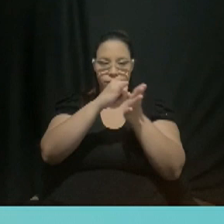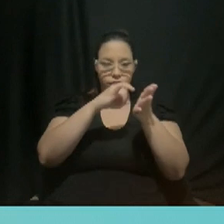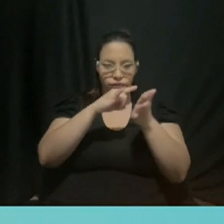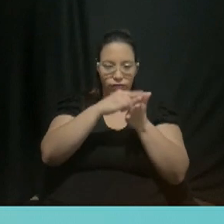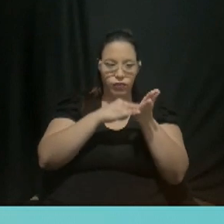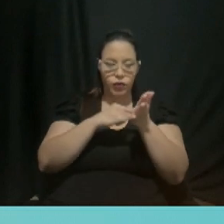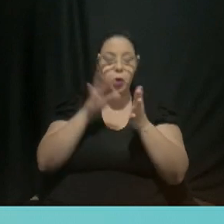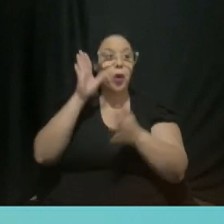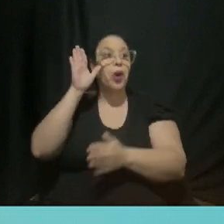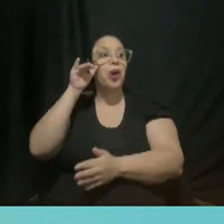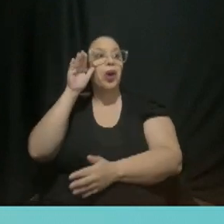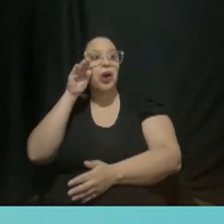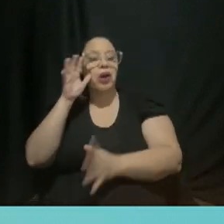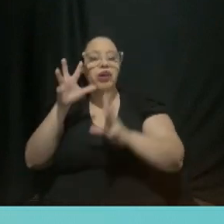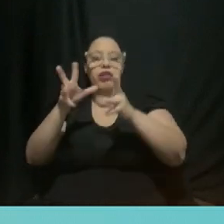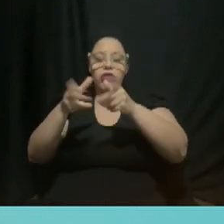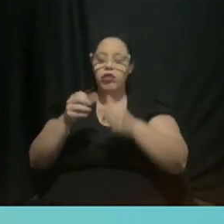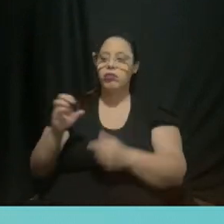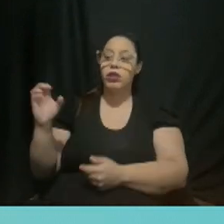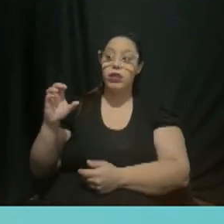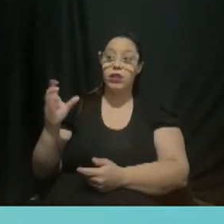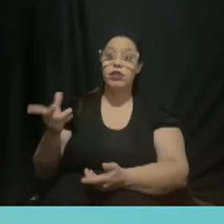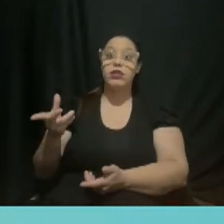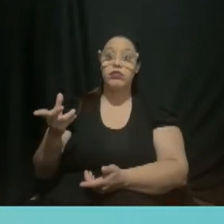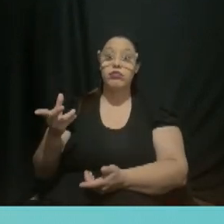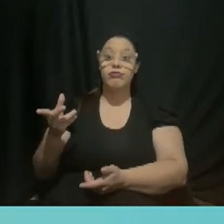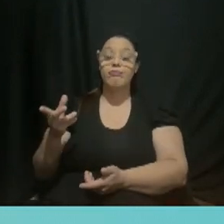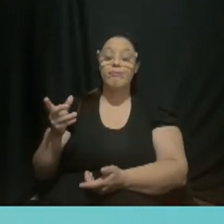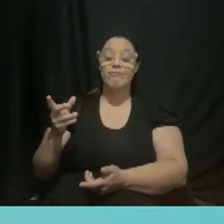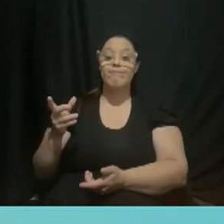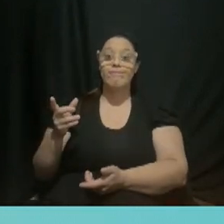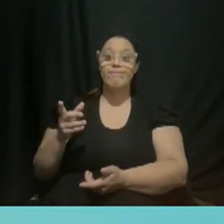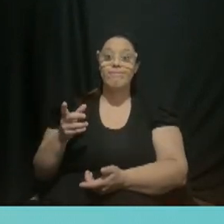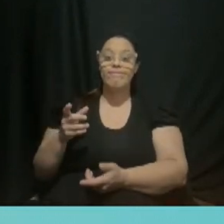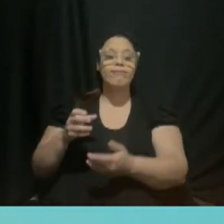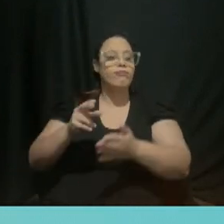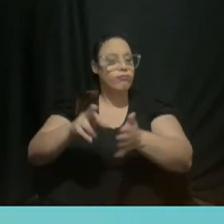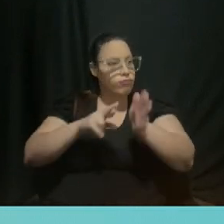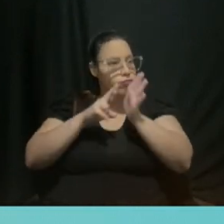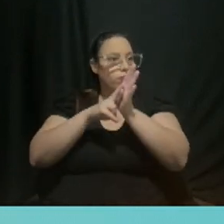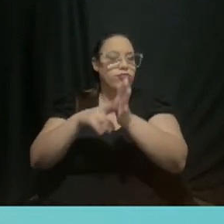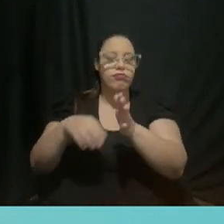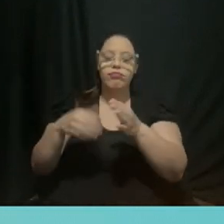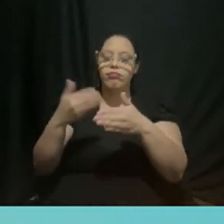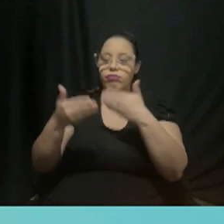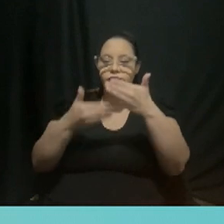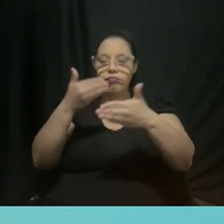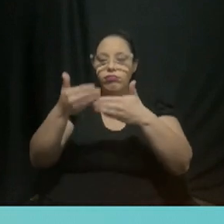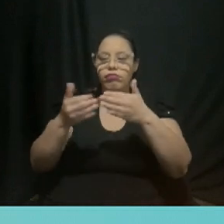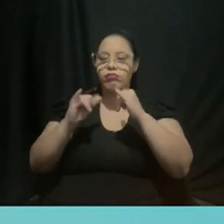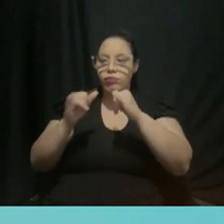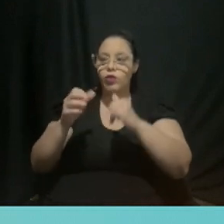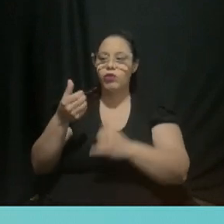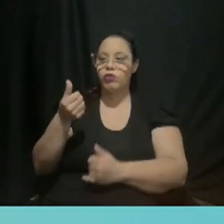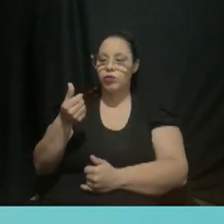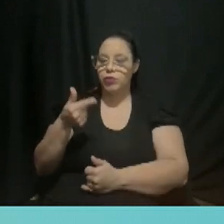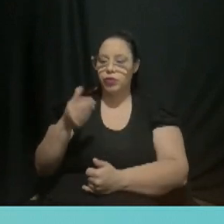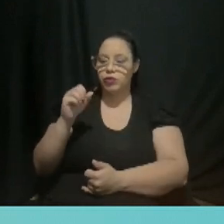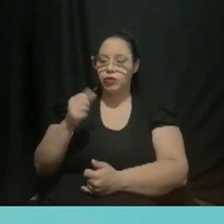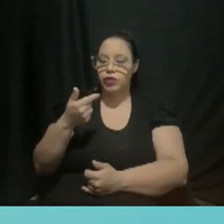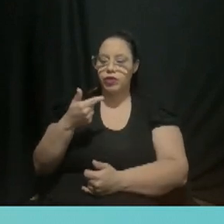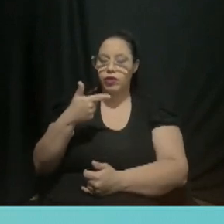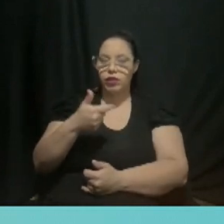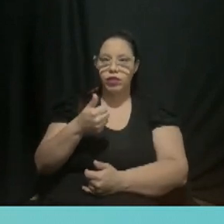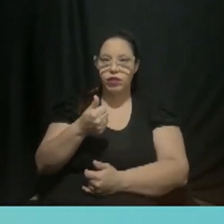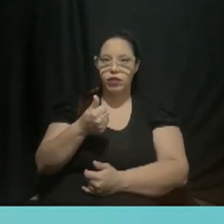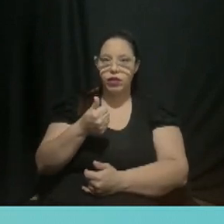meio científico. Ainda segundo um estudo também publicado no mesmo veículo, em 2021, o ictiobus fica mais forte